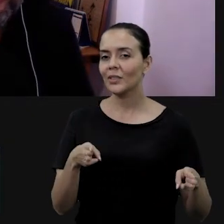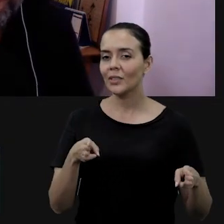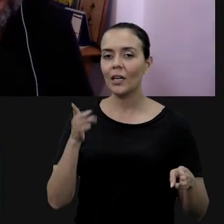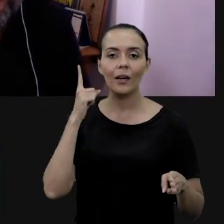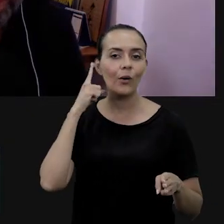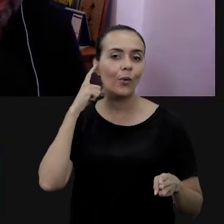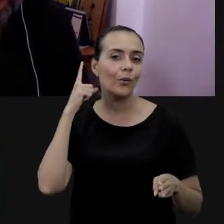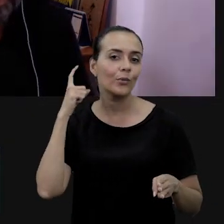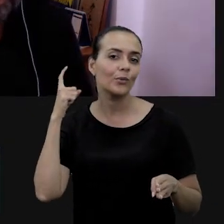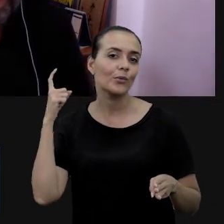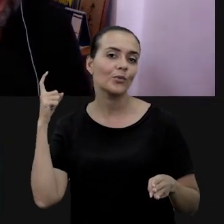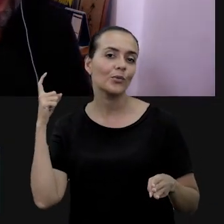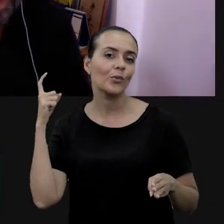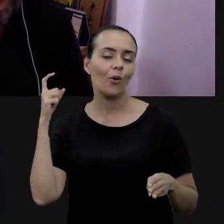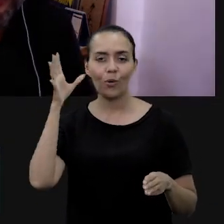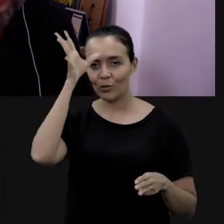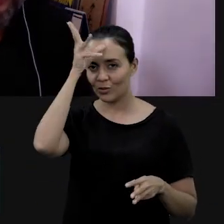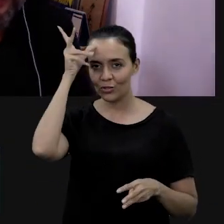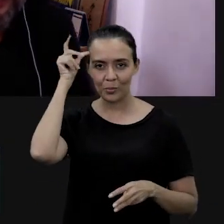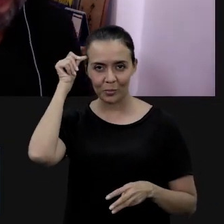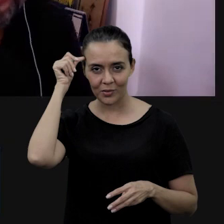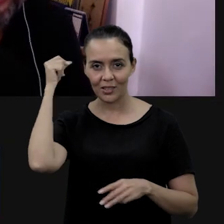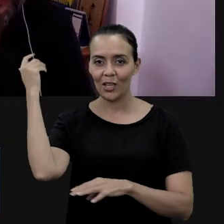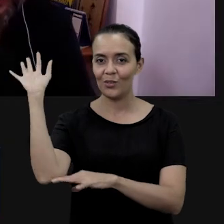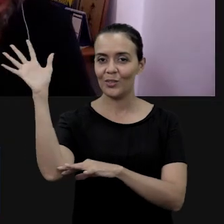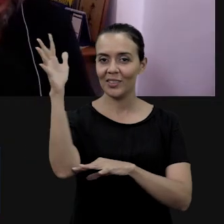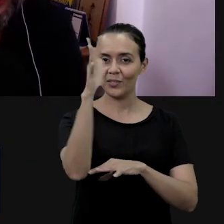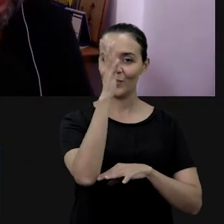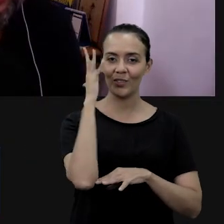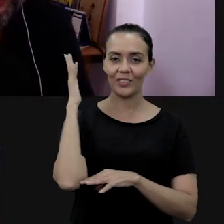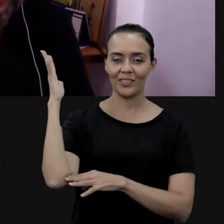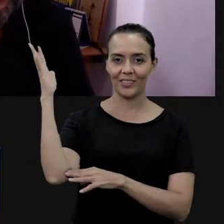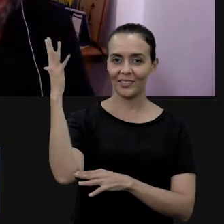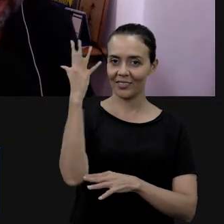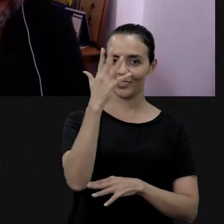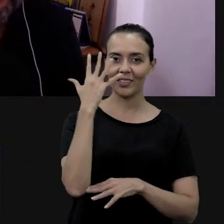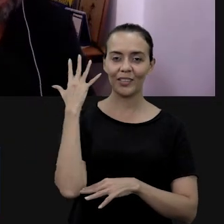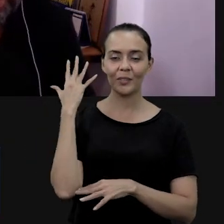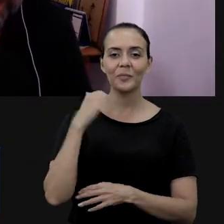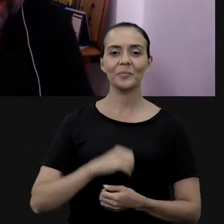de Sons de Manaus e da Floresta Amazônica.